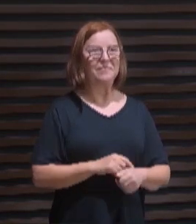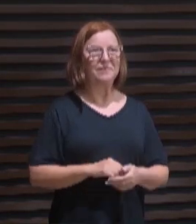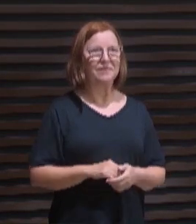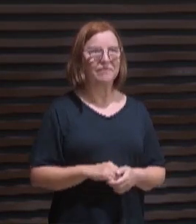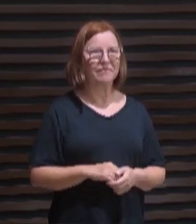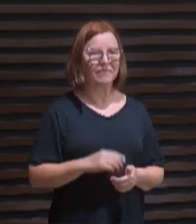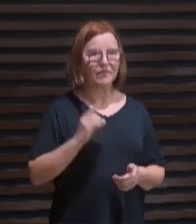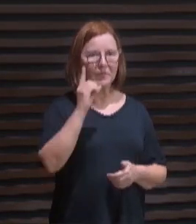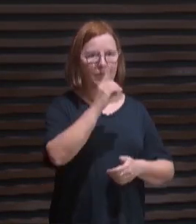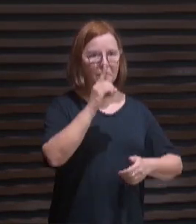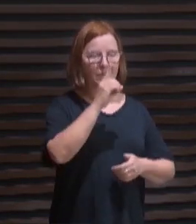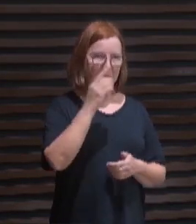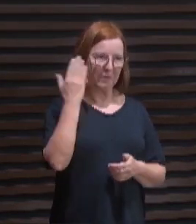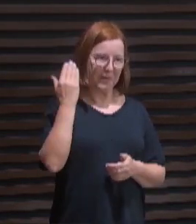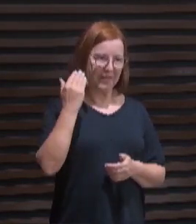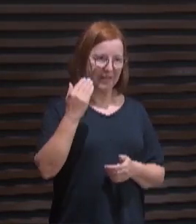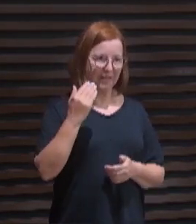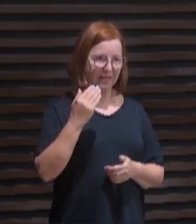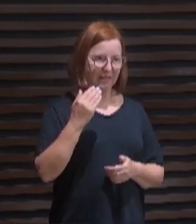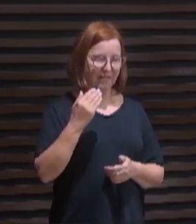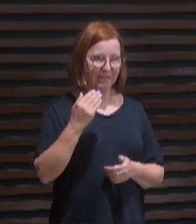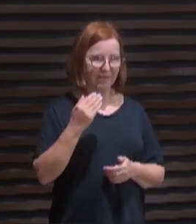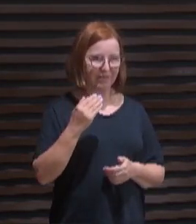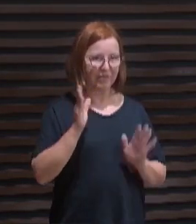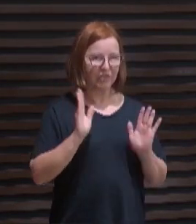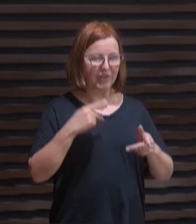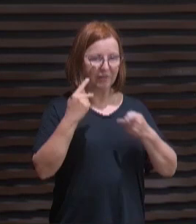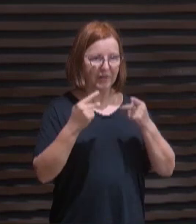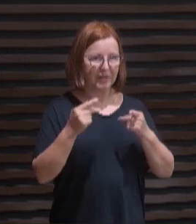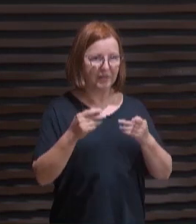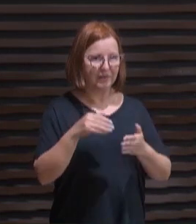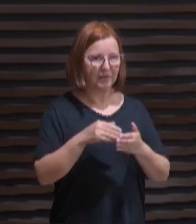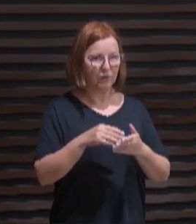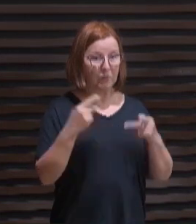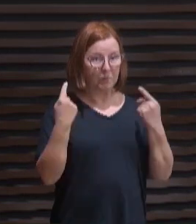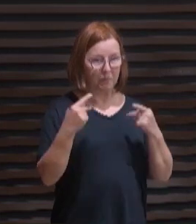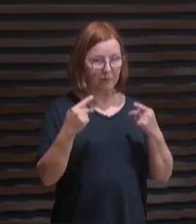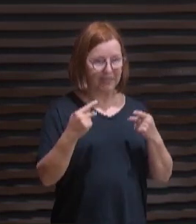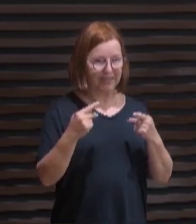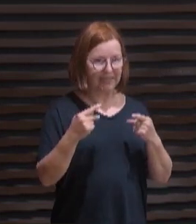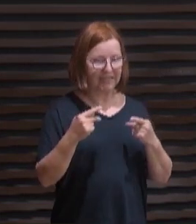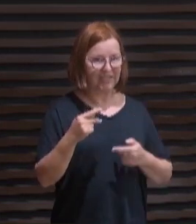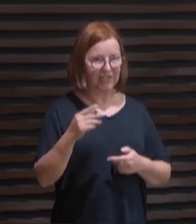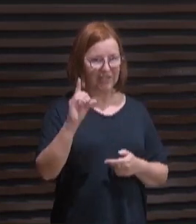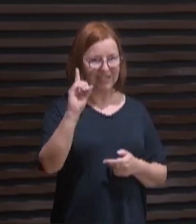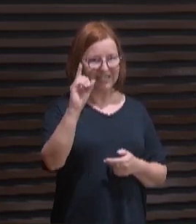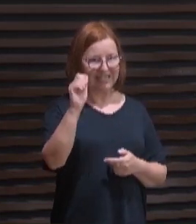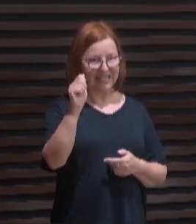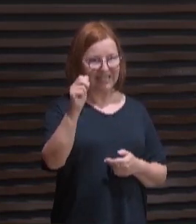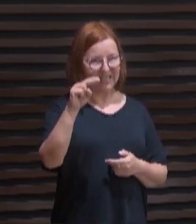Domingo passado eu falei um pouquinho da última profecia do profeta Daniel, que nós analisamos